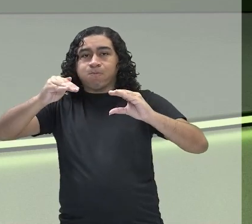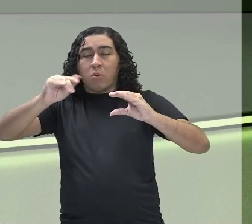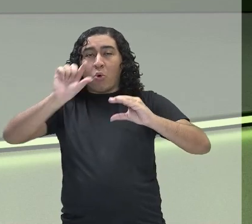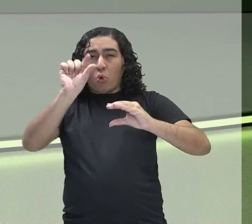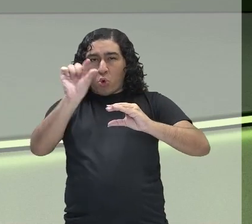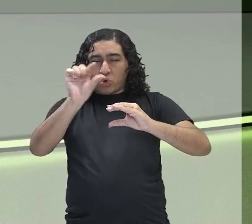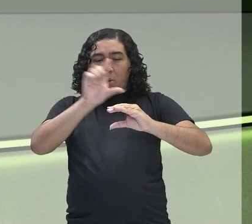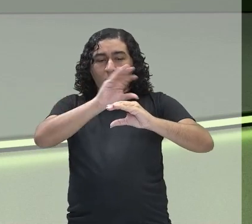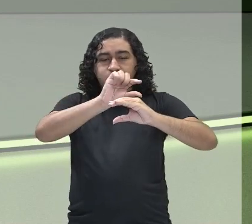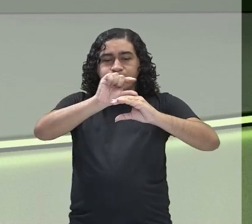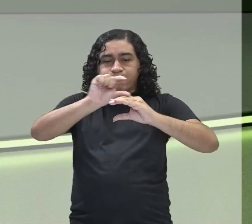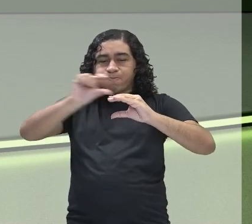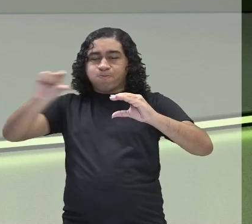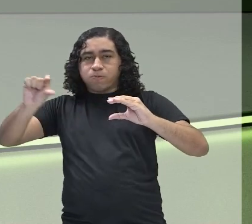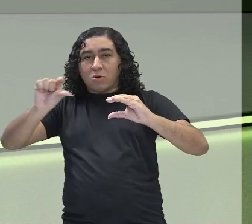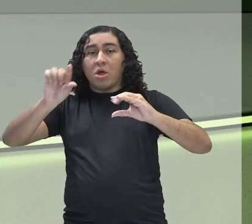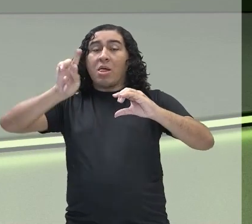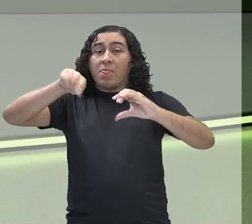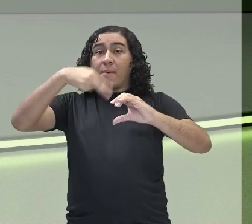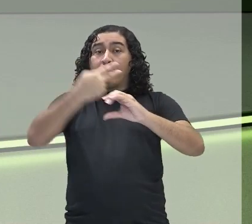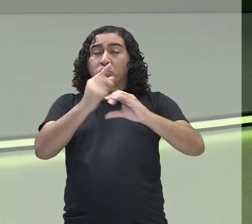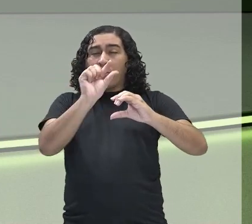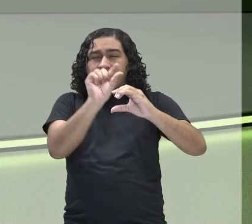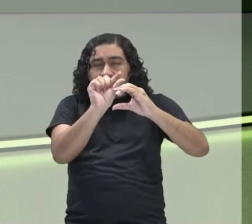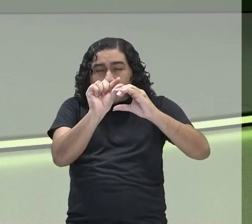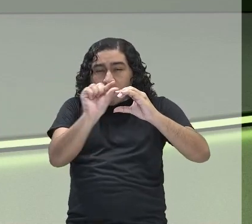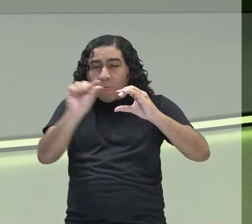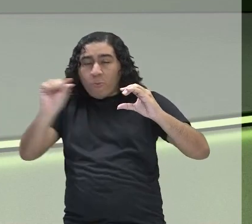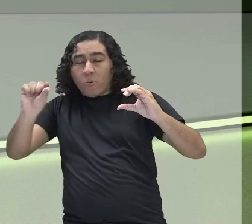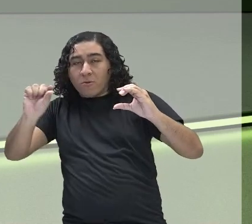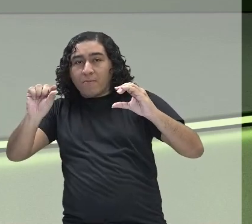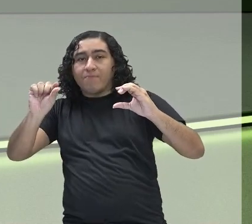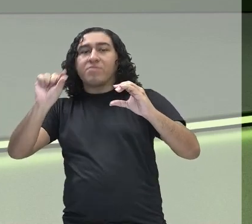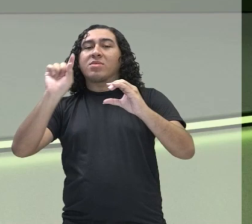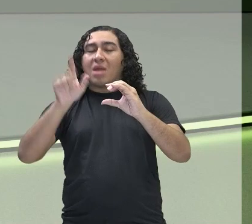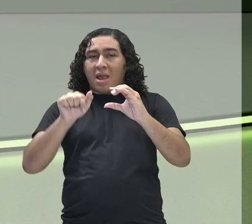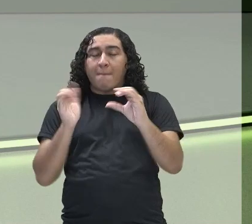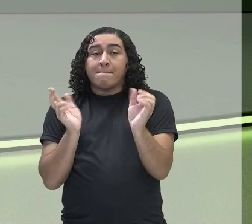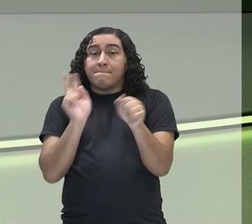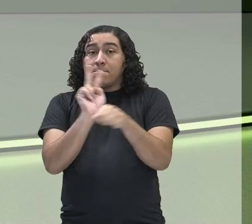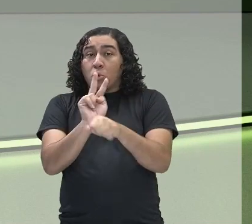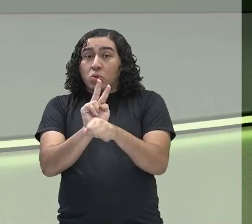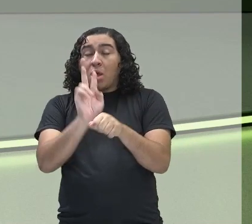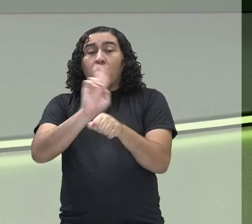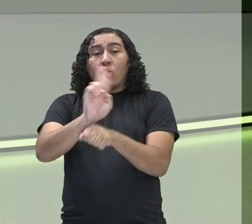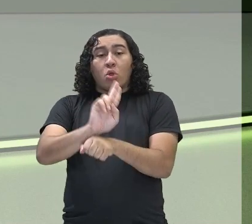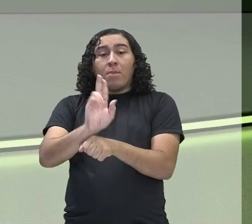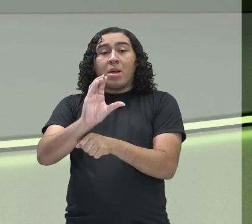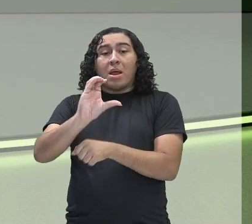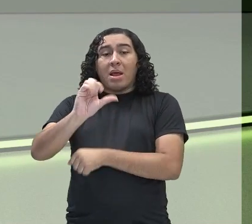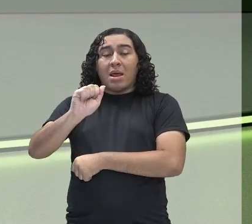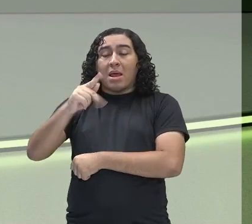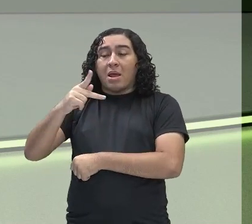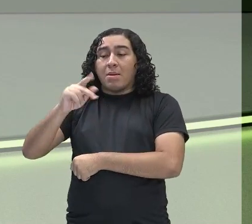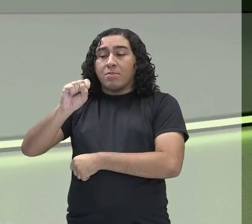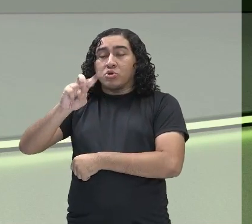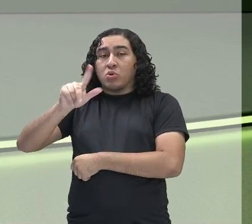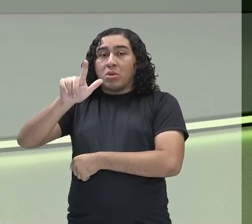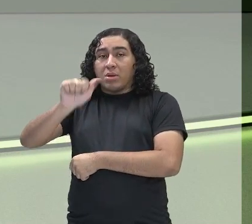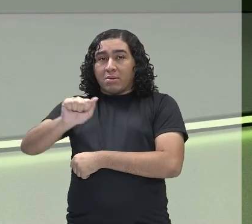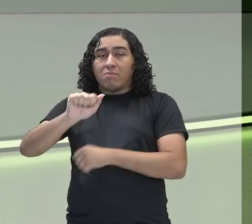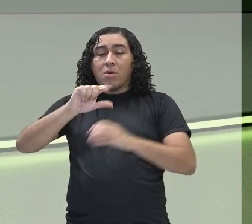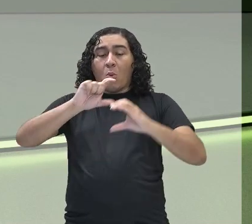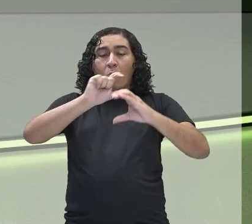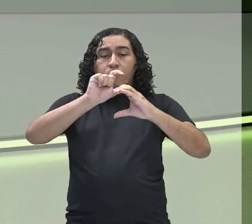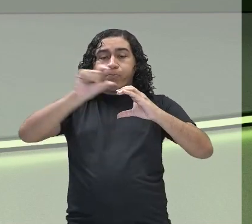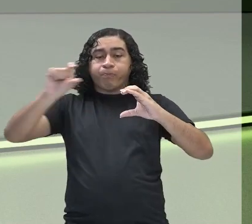então tem a parede celular e por fim tem mais uma camada aí de proteção que é chamada de cápsula né então a cápsula que